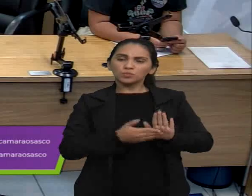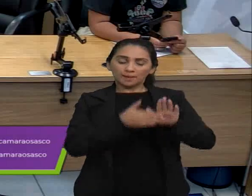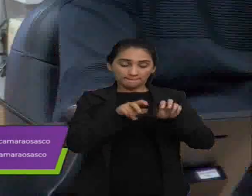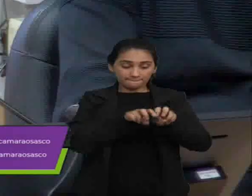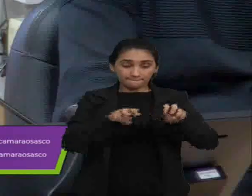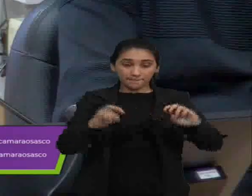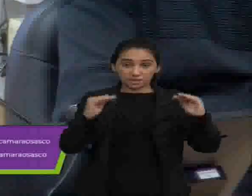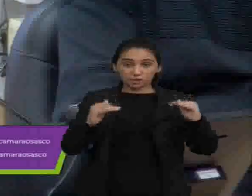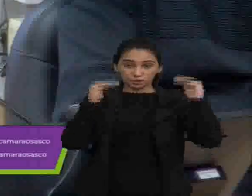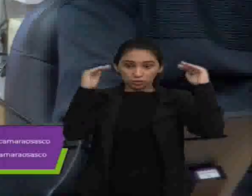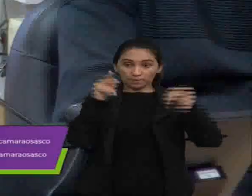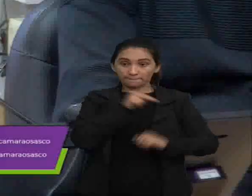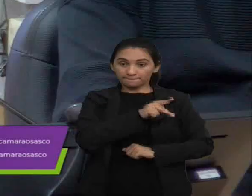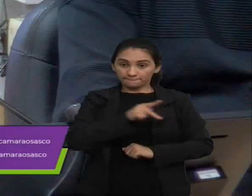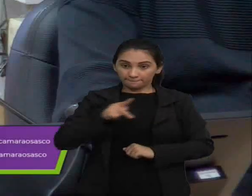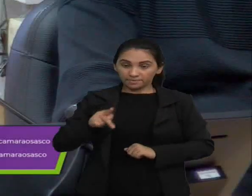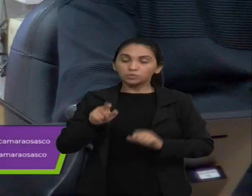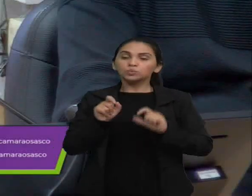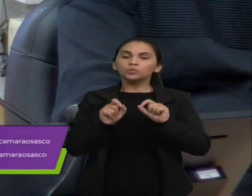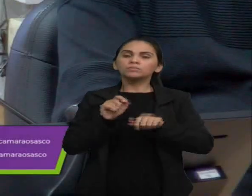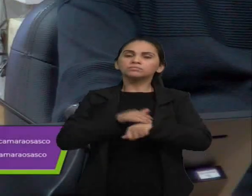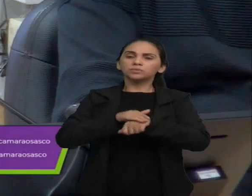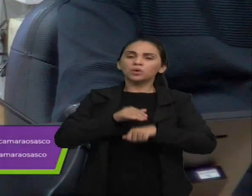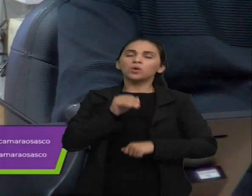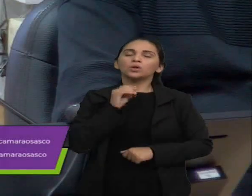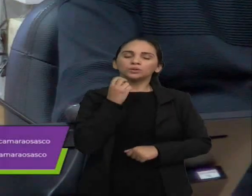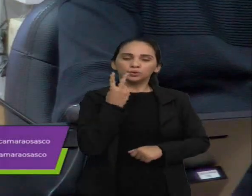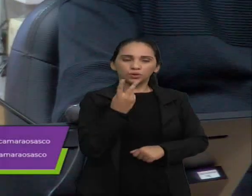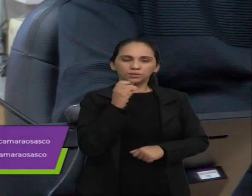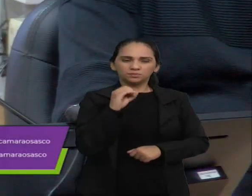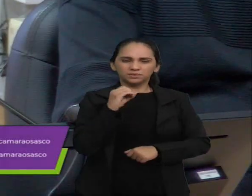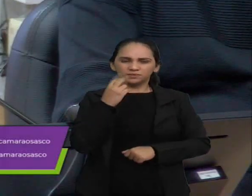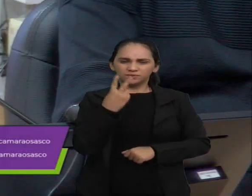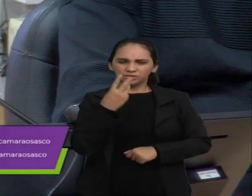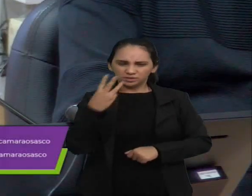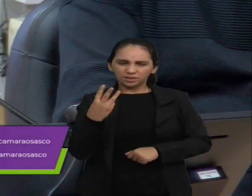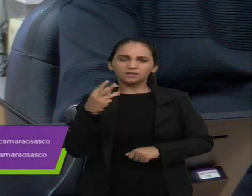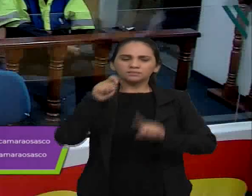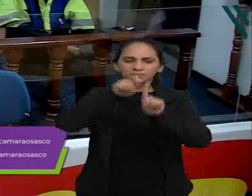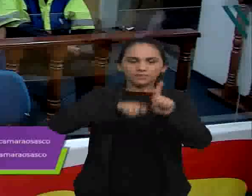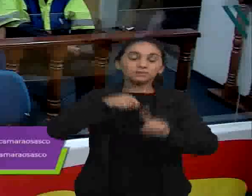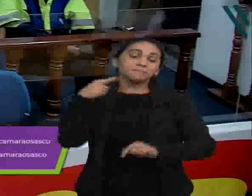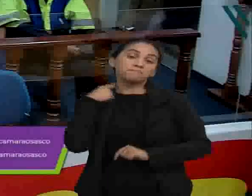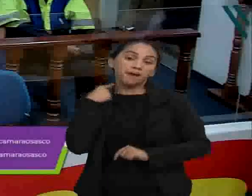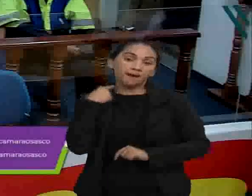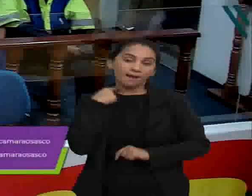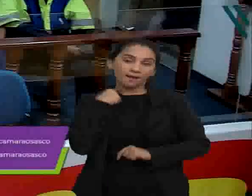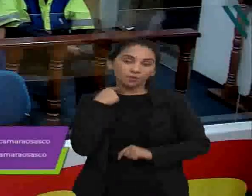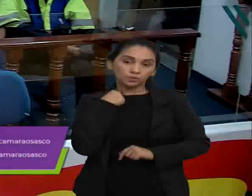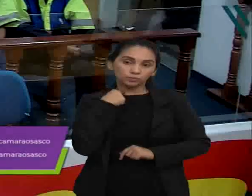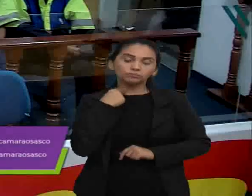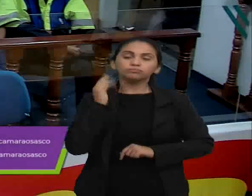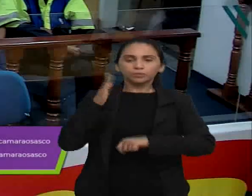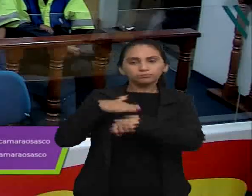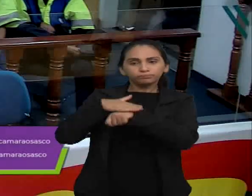diretora, de 31 de maio de 2023, assinaram o termo de adesão à frente parlamentar.